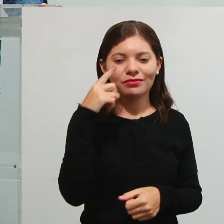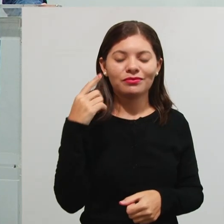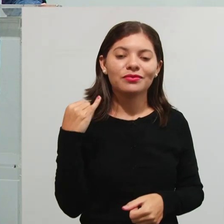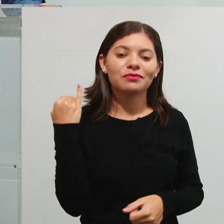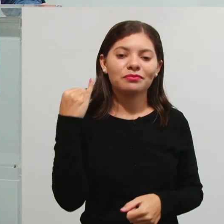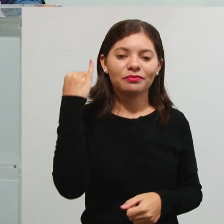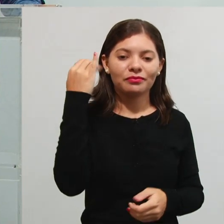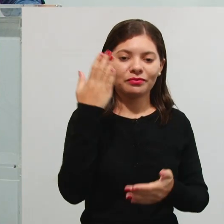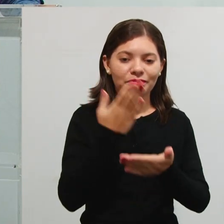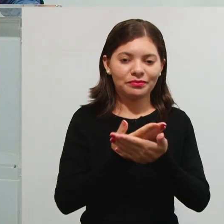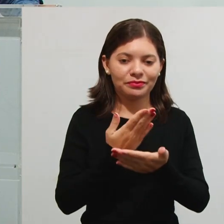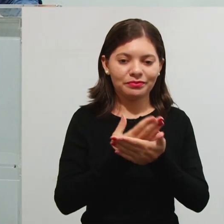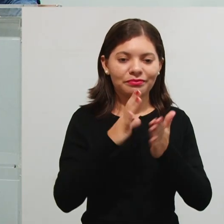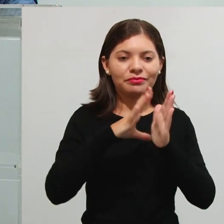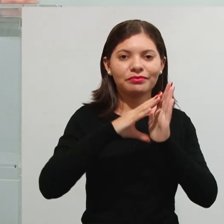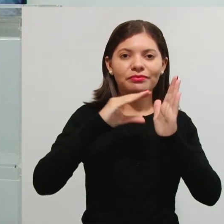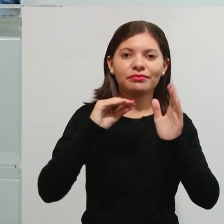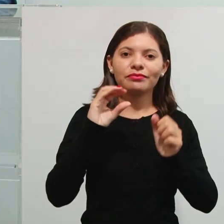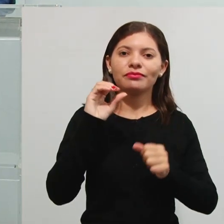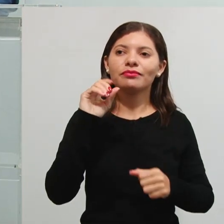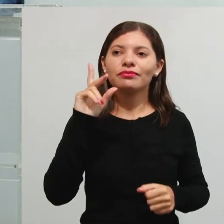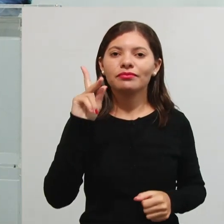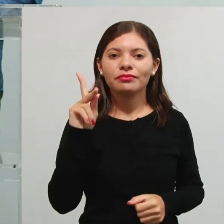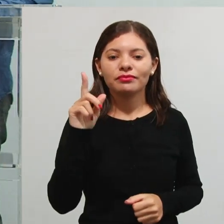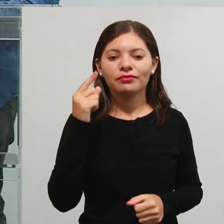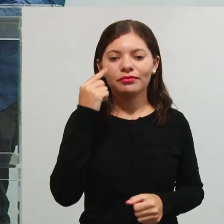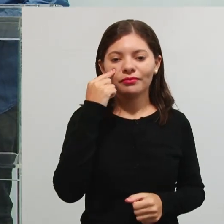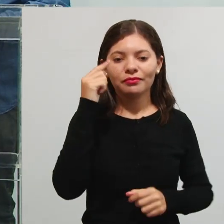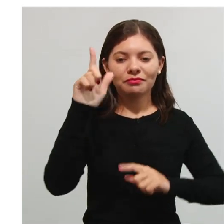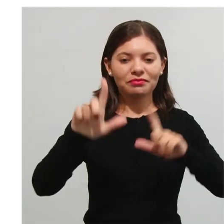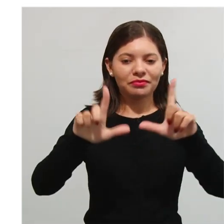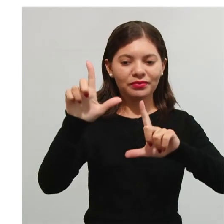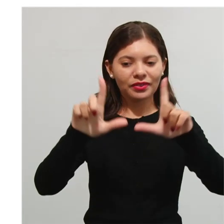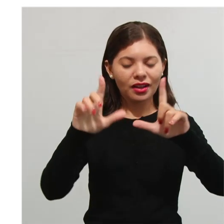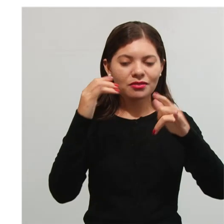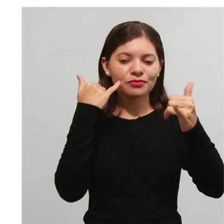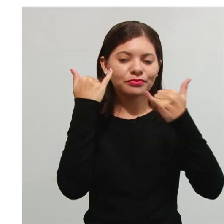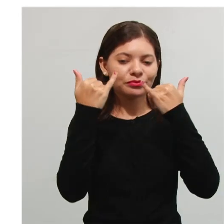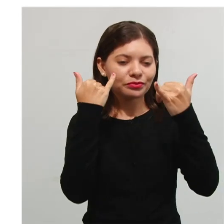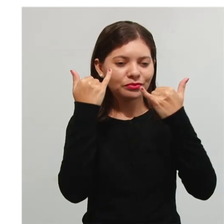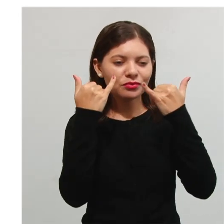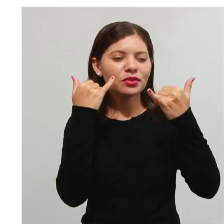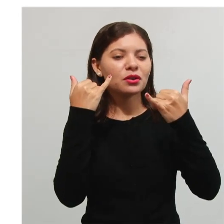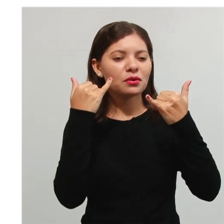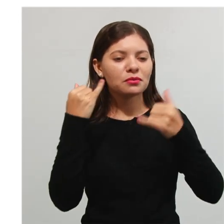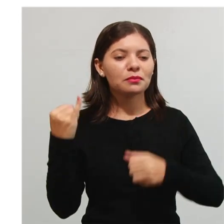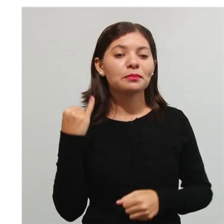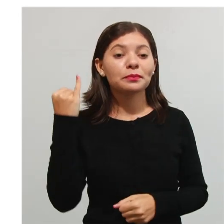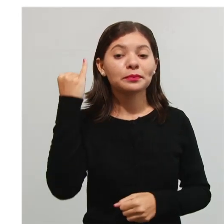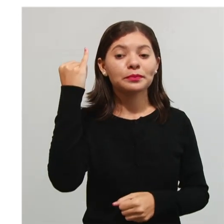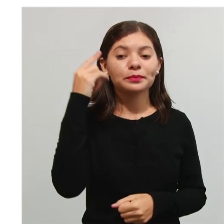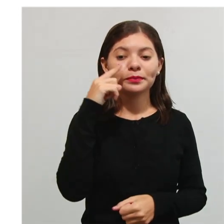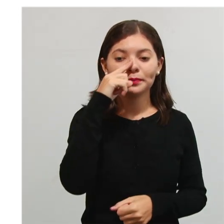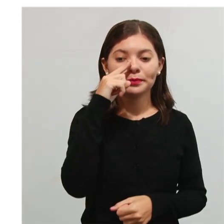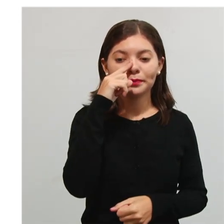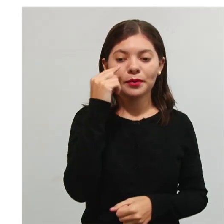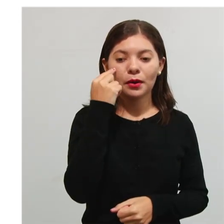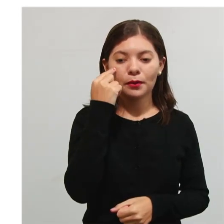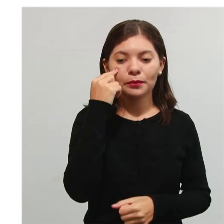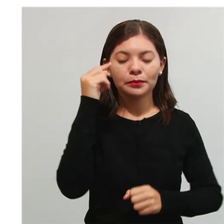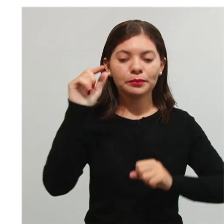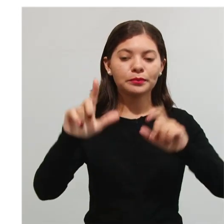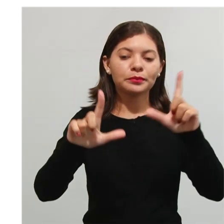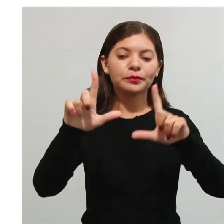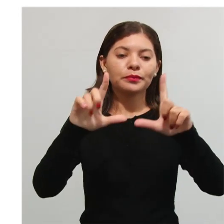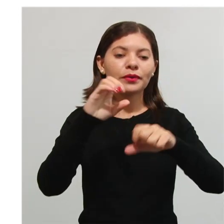a gente estudar esse conteúdo, ok? Vamos lá. Tem mais informação preciosa aí sobre os riscos. Olha só algumas dicas